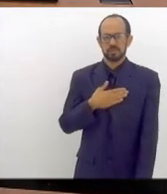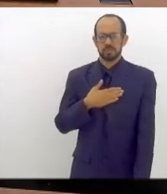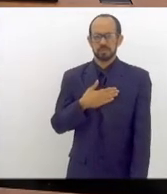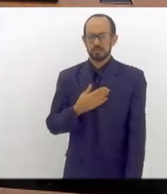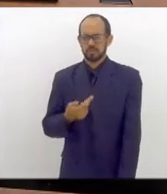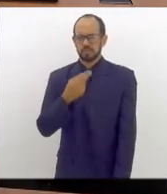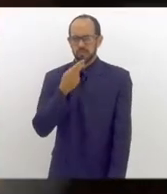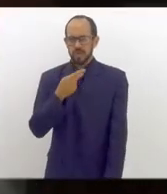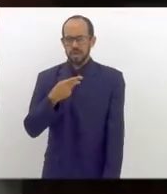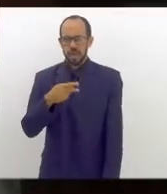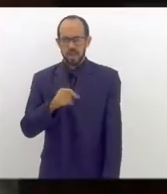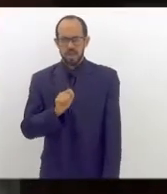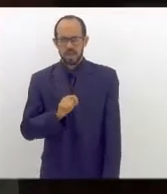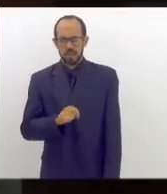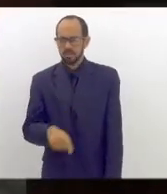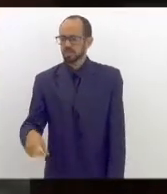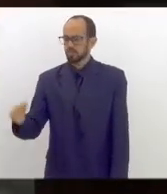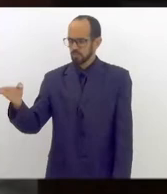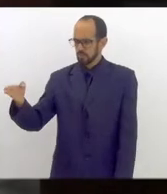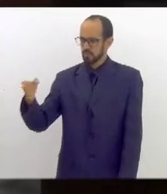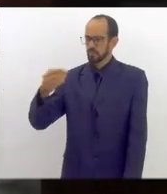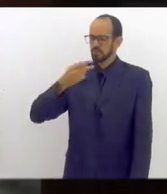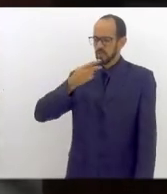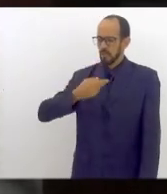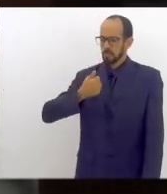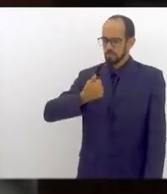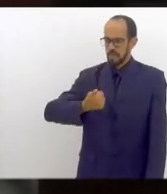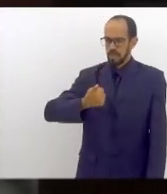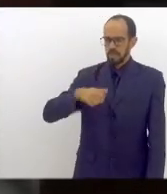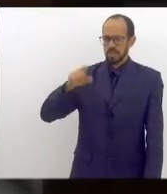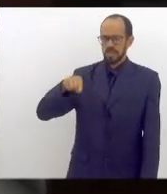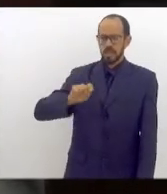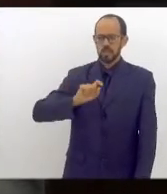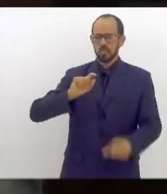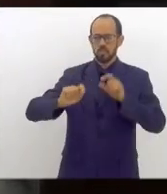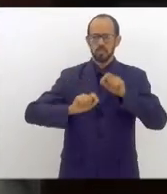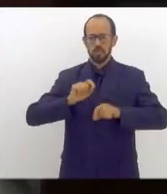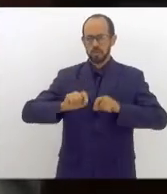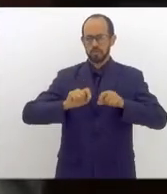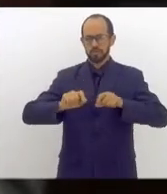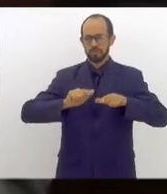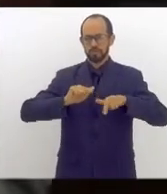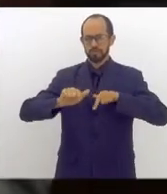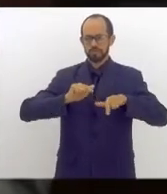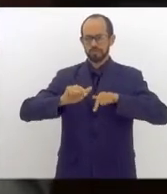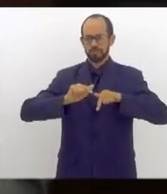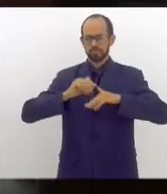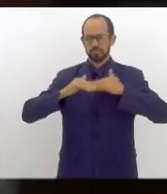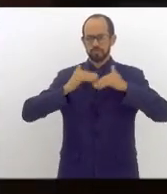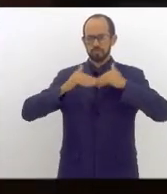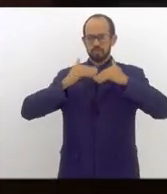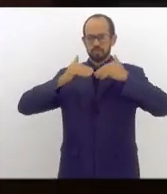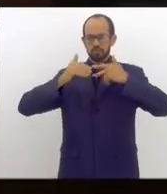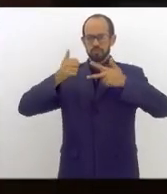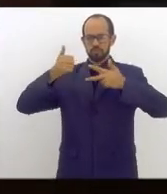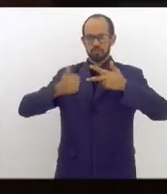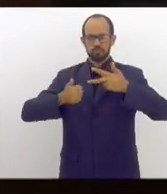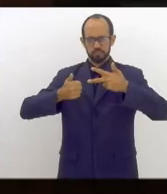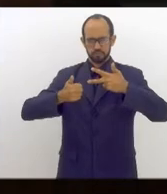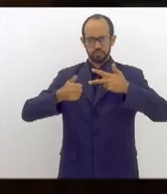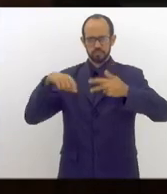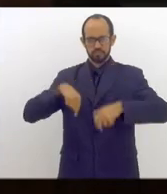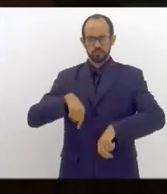que vossa excelência tão bem colocou que foram os trabalhos desenvolvido pelos poderes do Estado do Rio de Janeiro